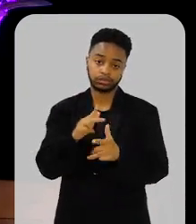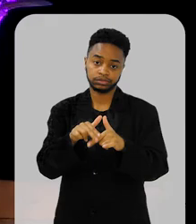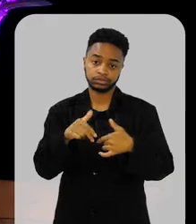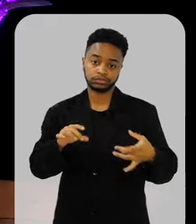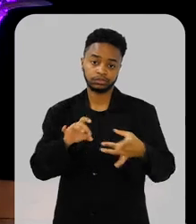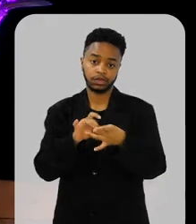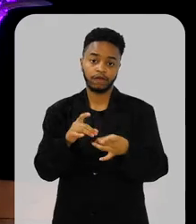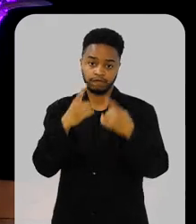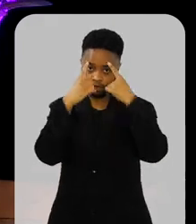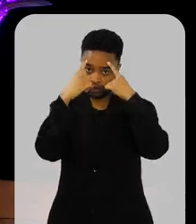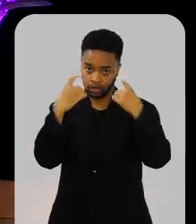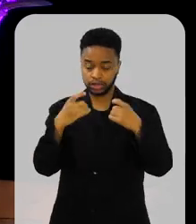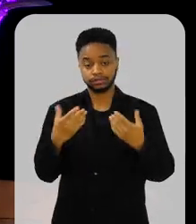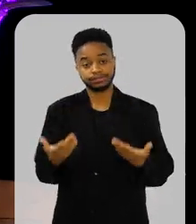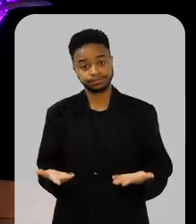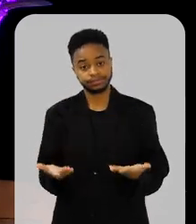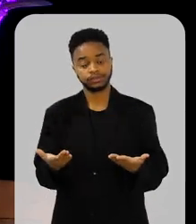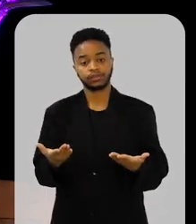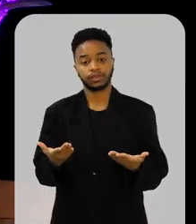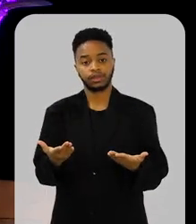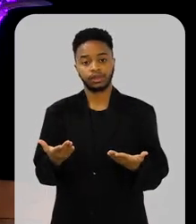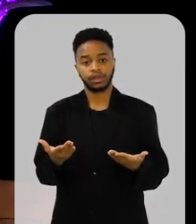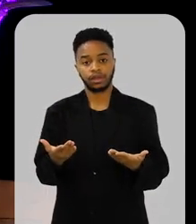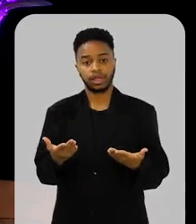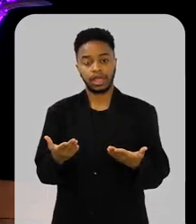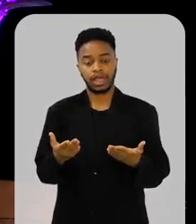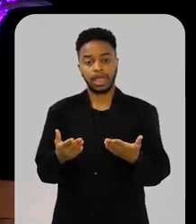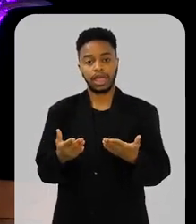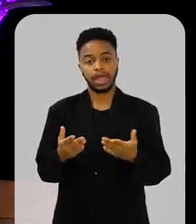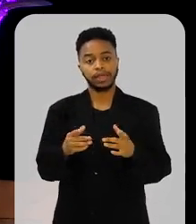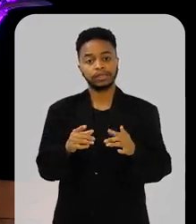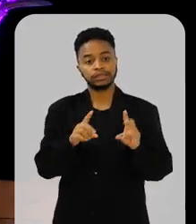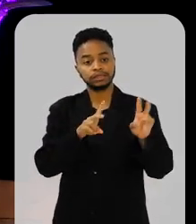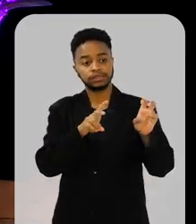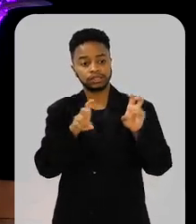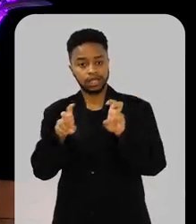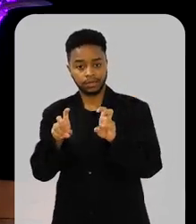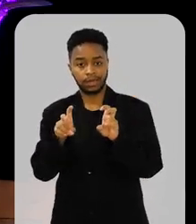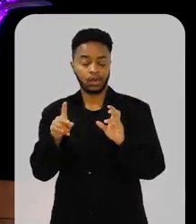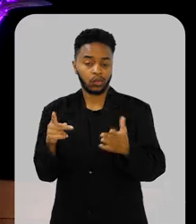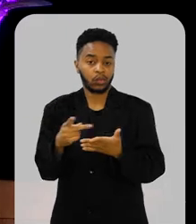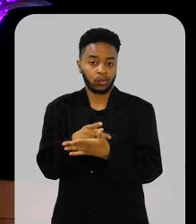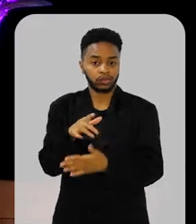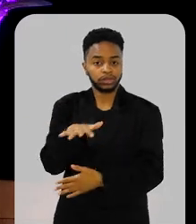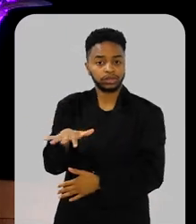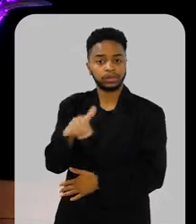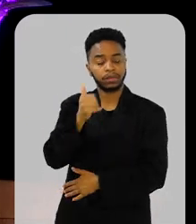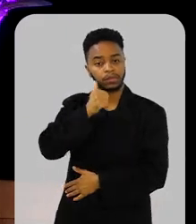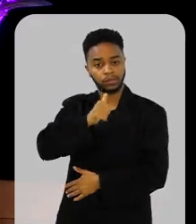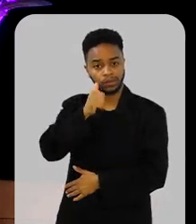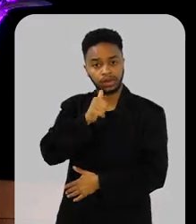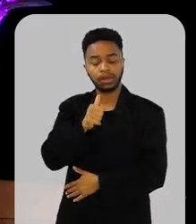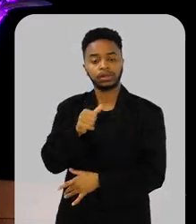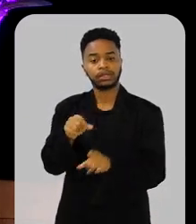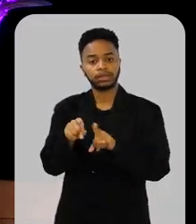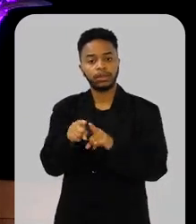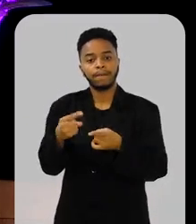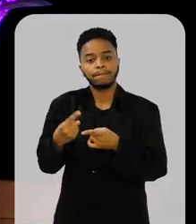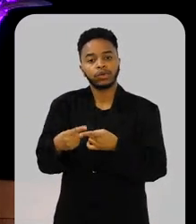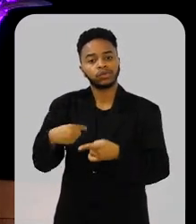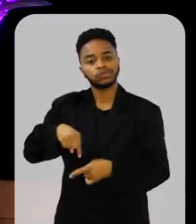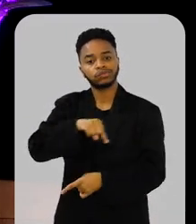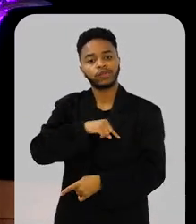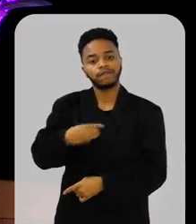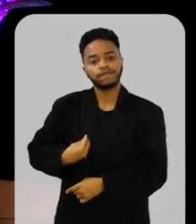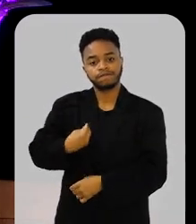pela violência. Portanto, essa estatística, ela recai para as mulheres, né? Até porque nós